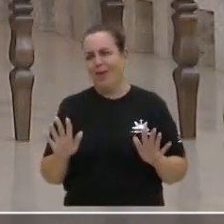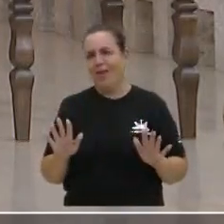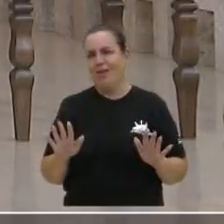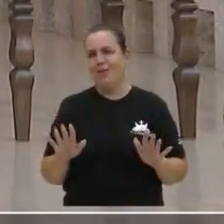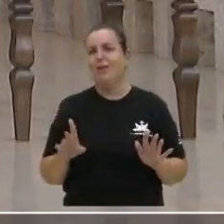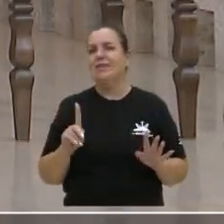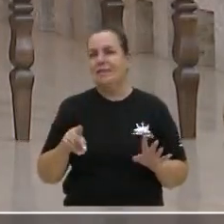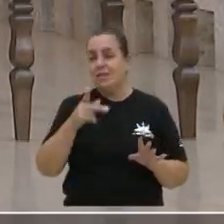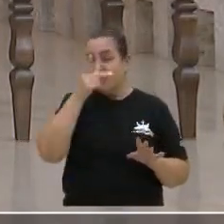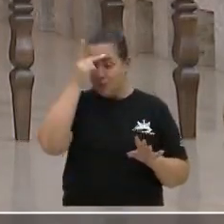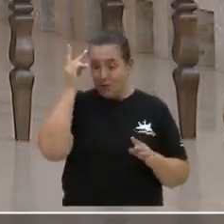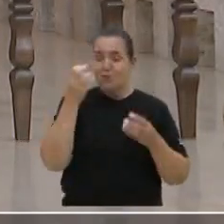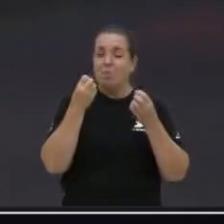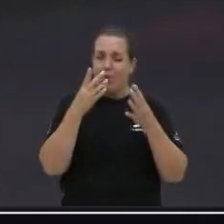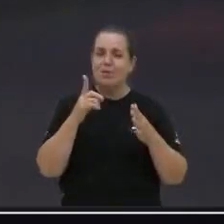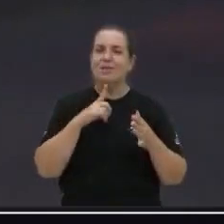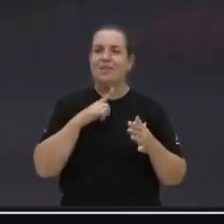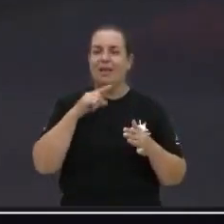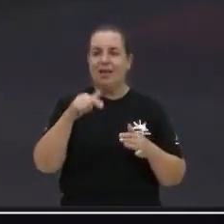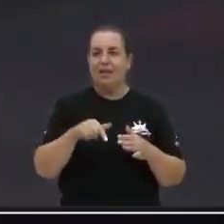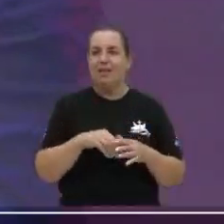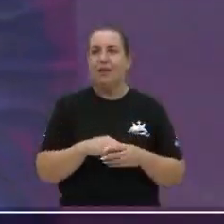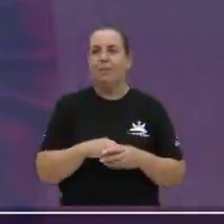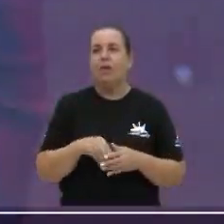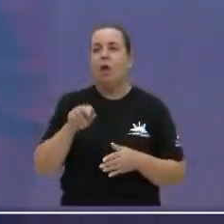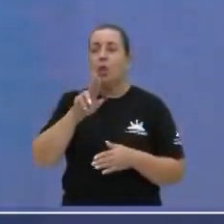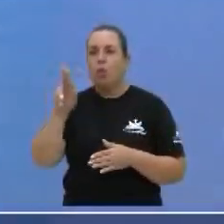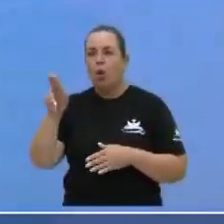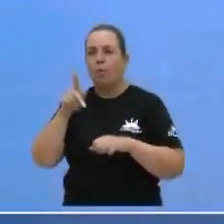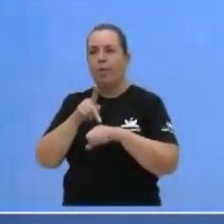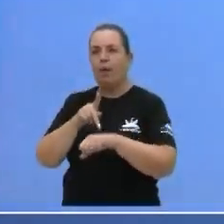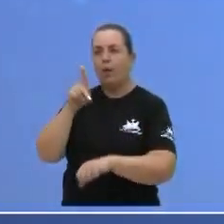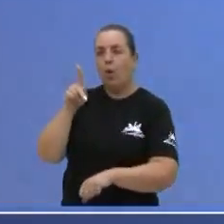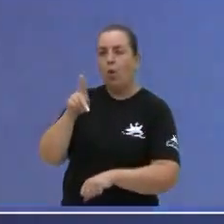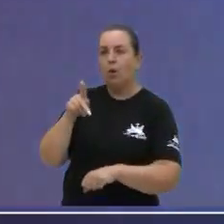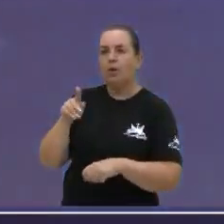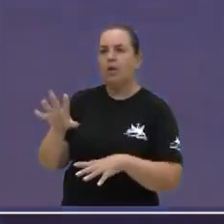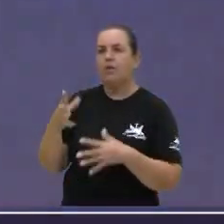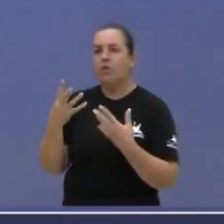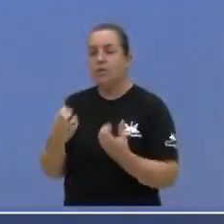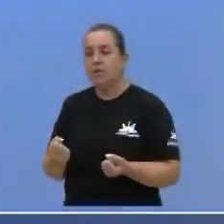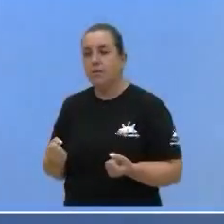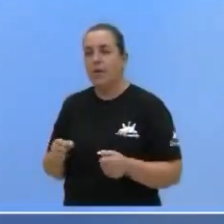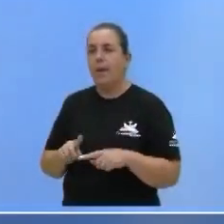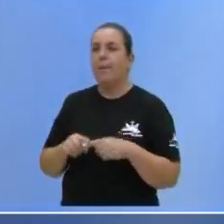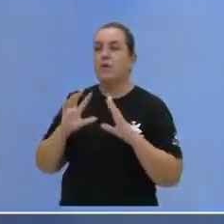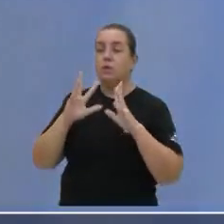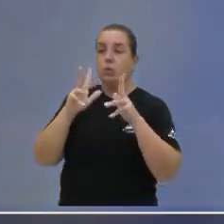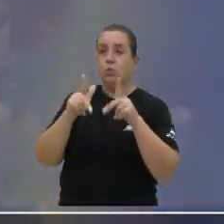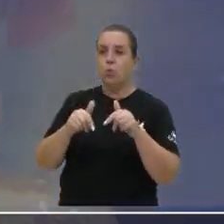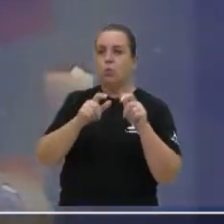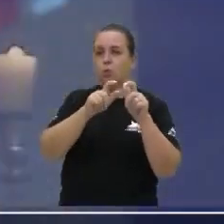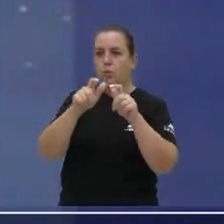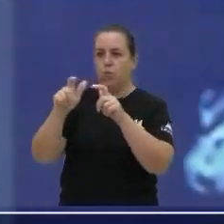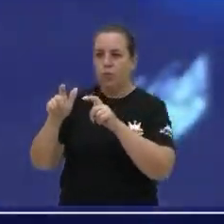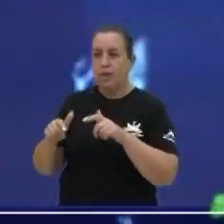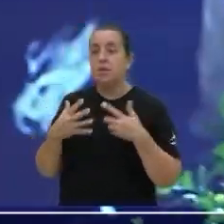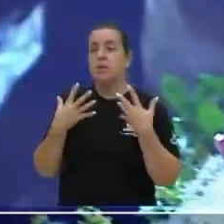especificamente os nomes das paróquias, dos estados que vão receber, mas são estados de todo o Brasil,